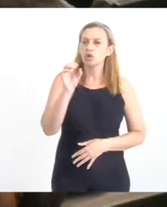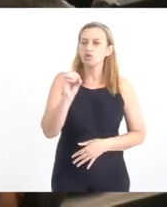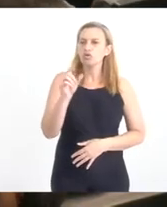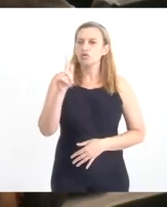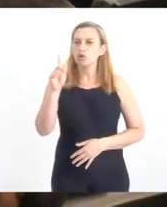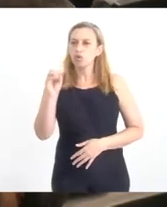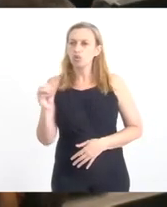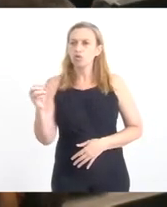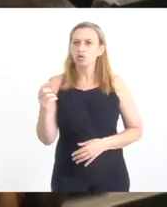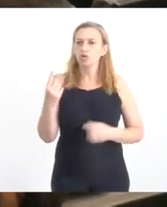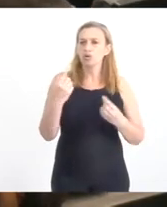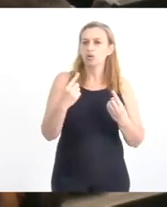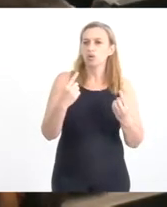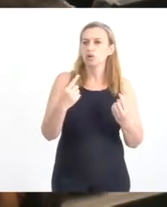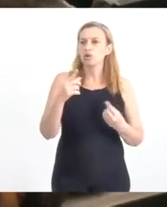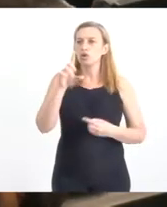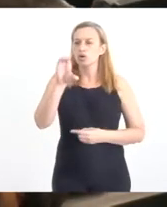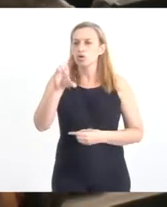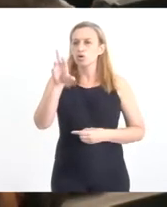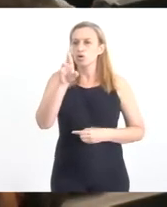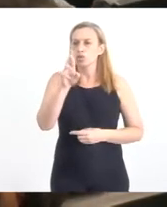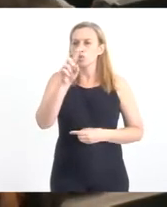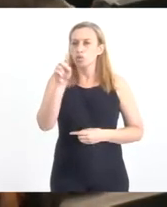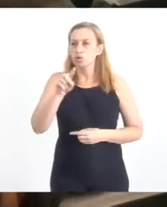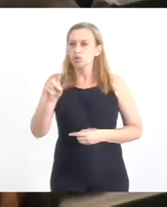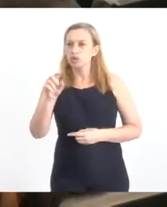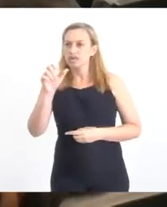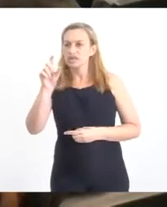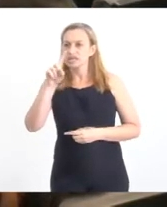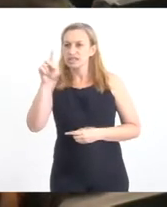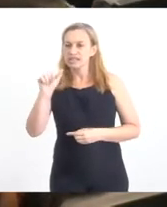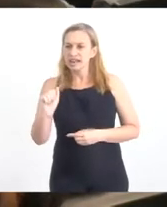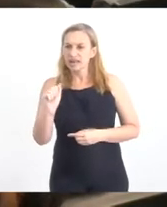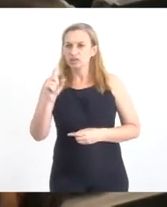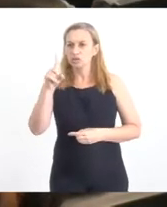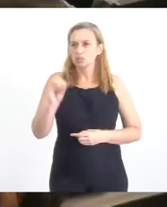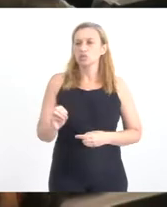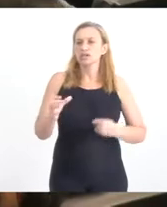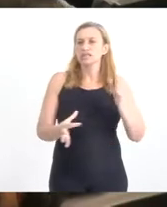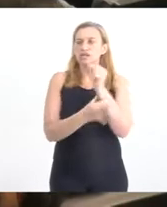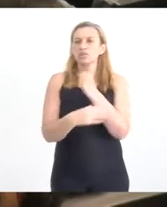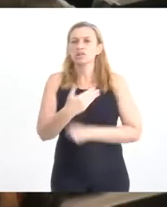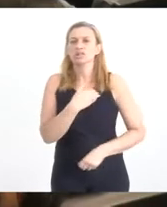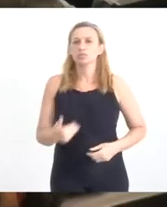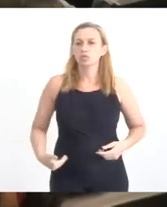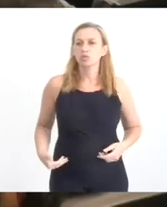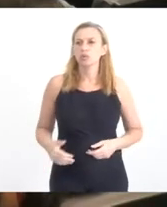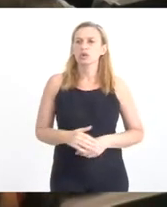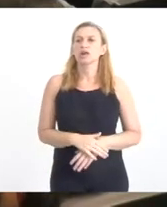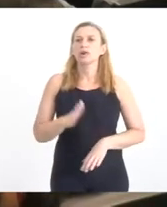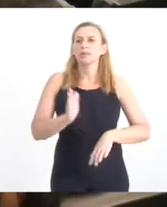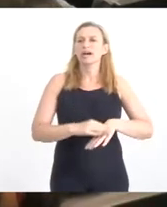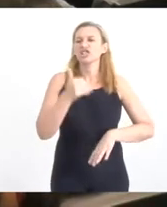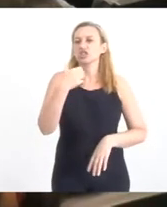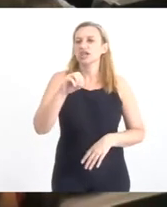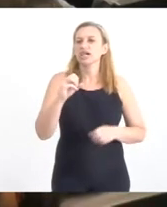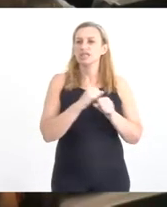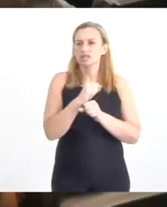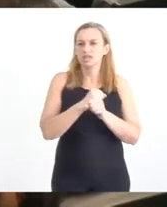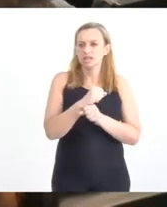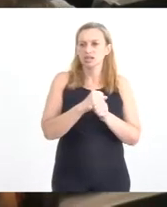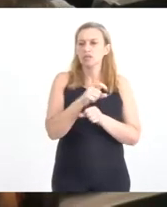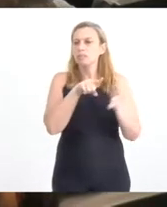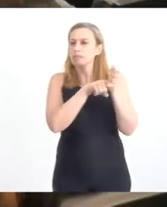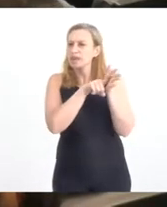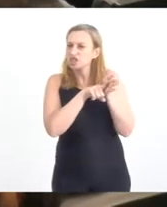atua num debate Central para o Rio de Janeiro que é a segurança pública e a mais de 10 anos tem